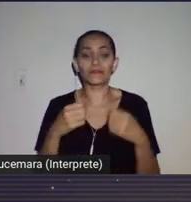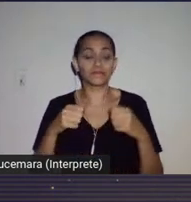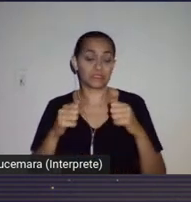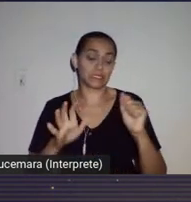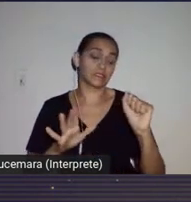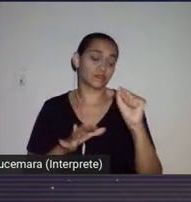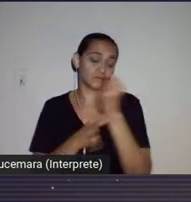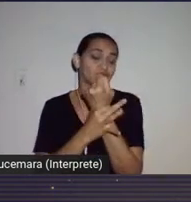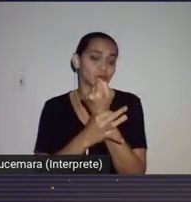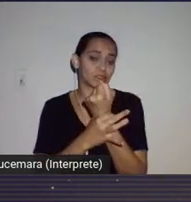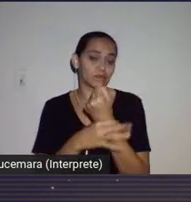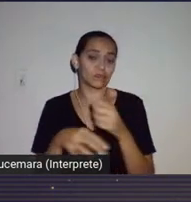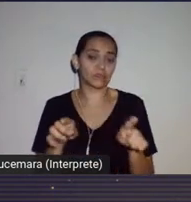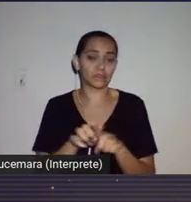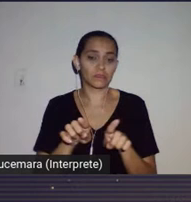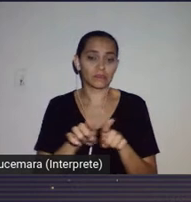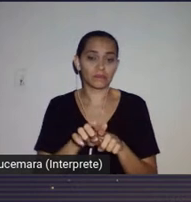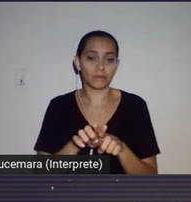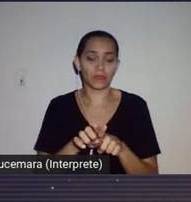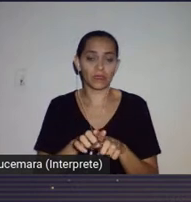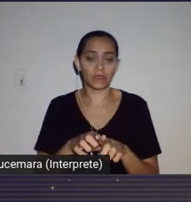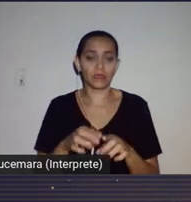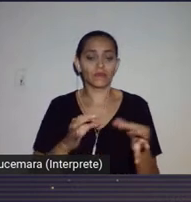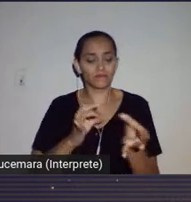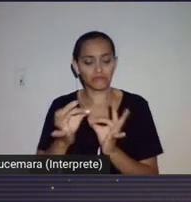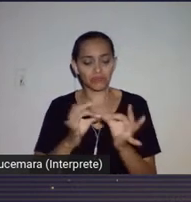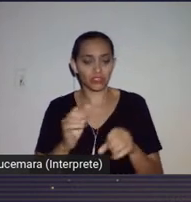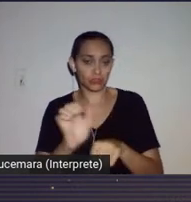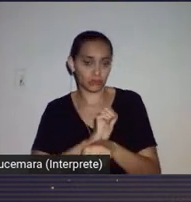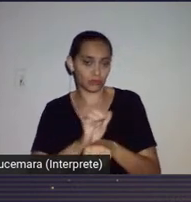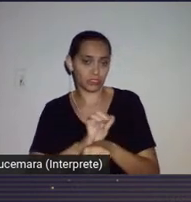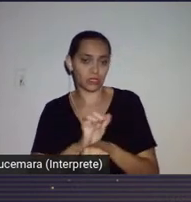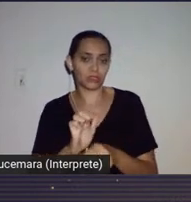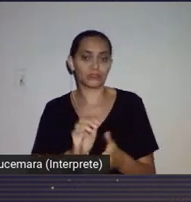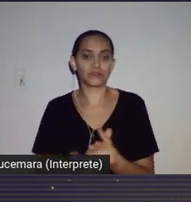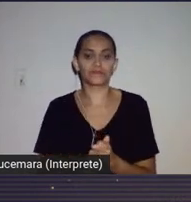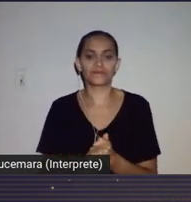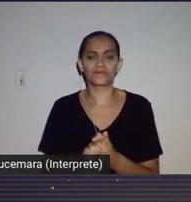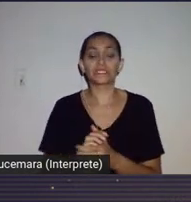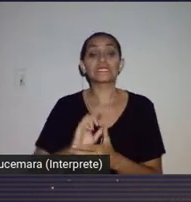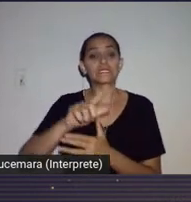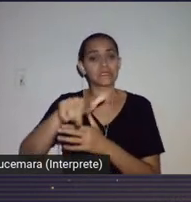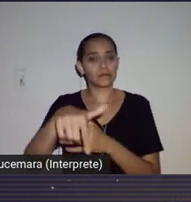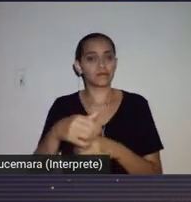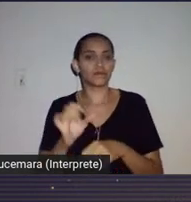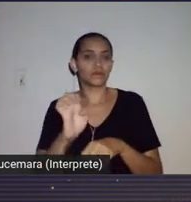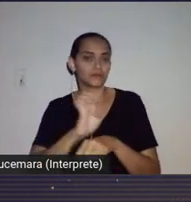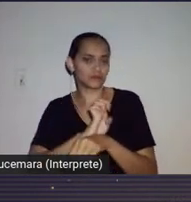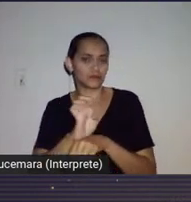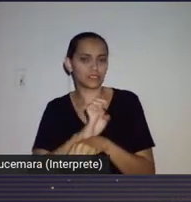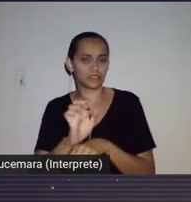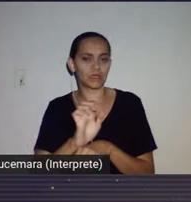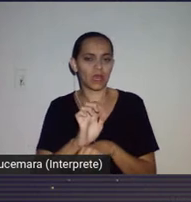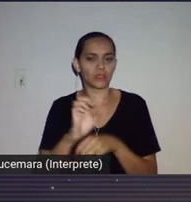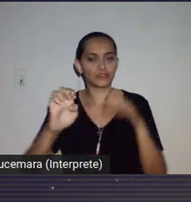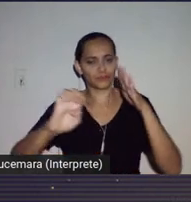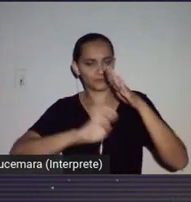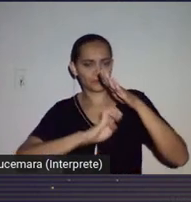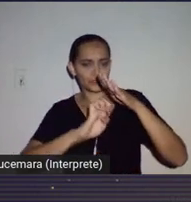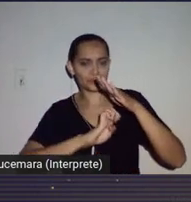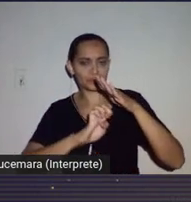fazer o projeto do estágio bem também. E aí, após o estágio na DeepMind, eu decidi